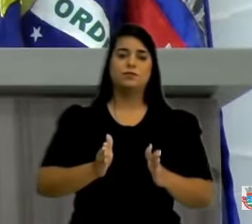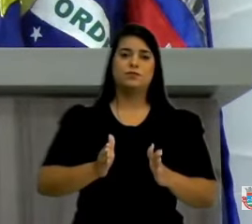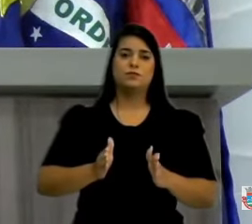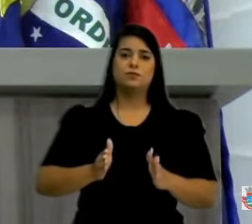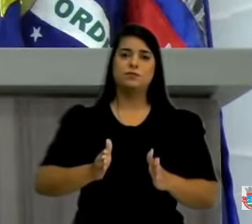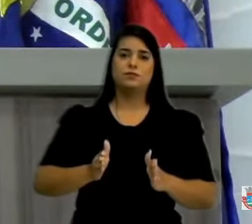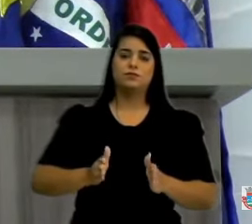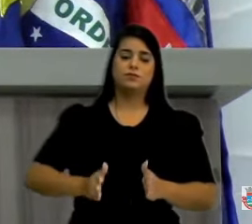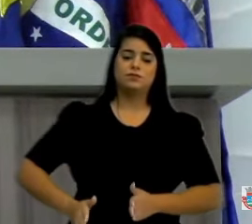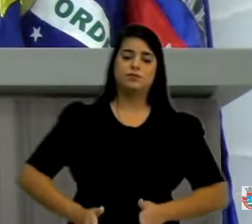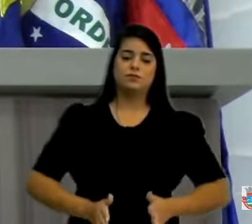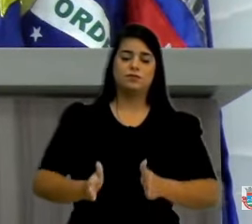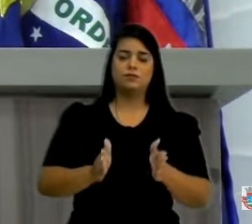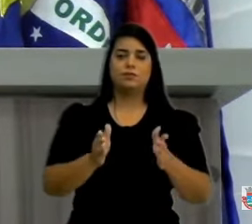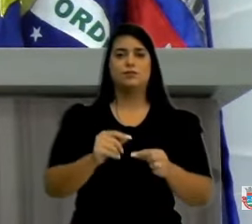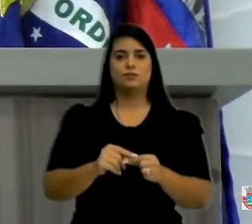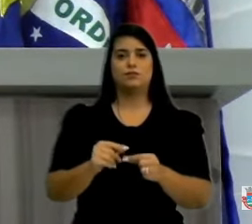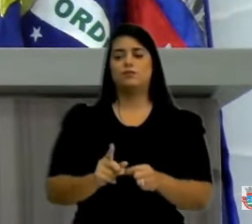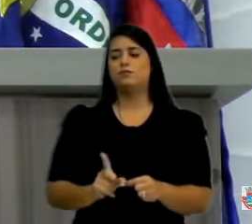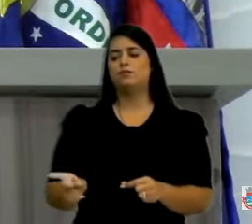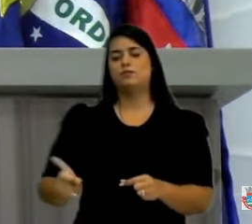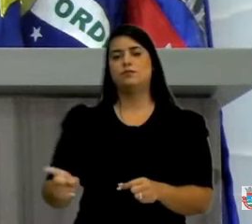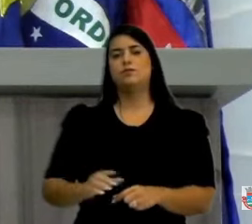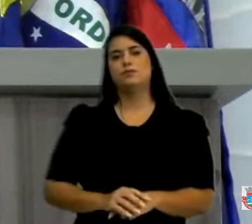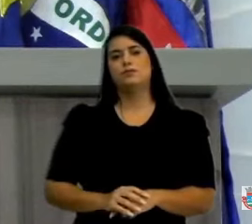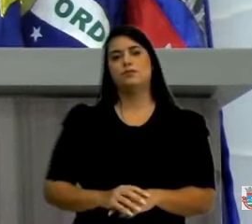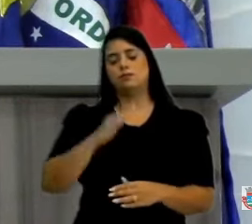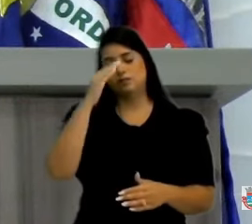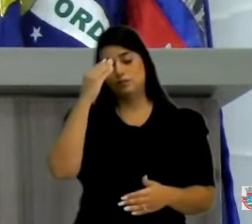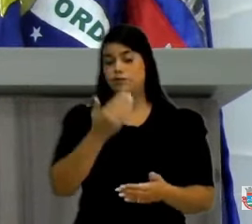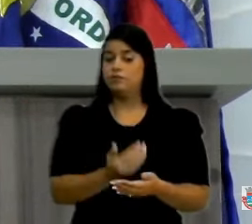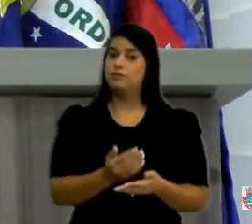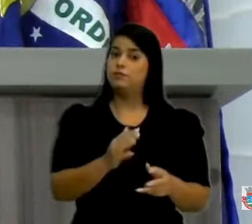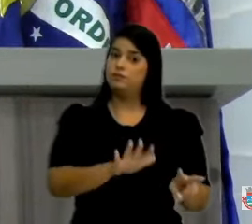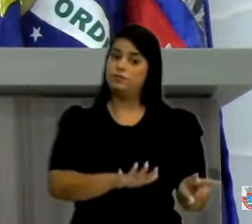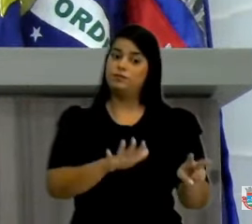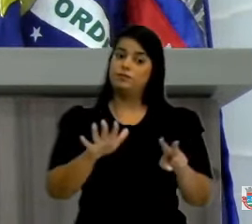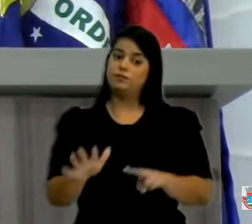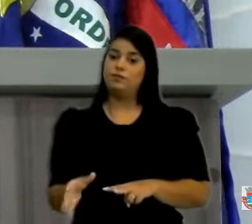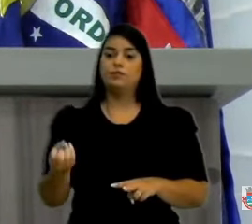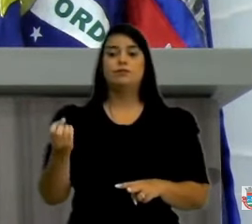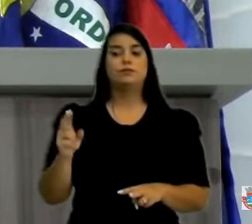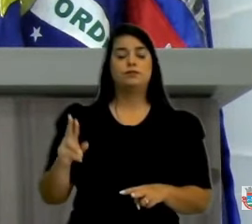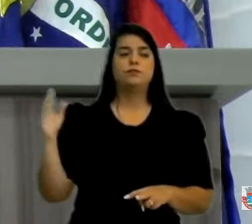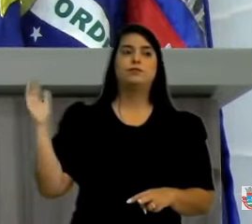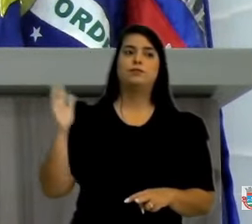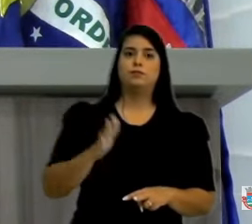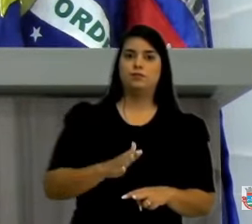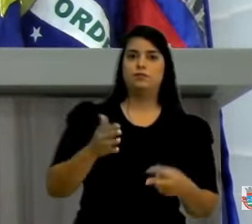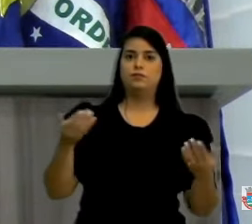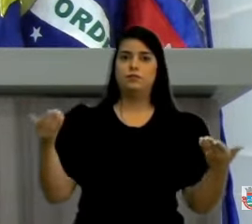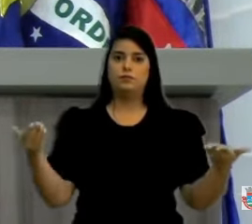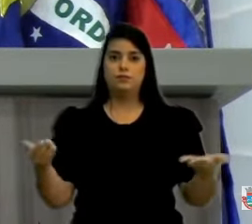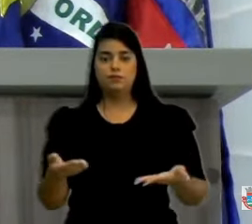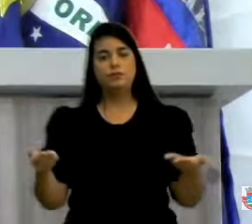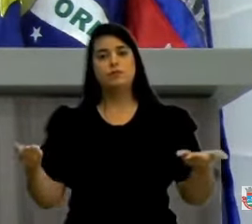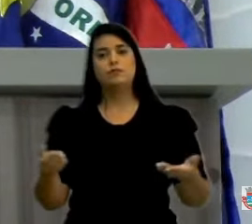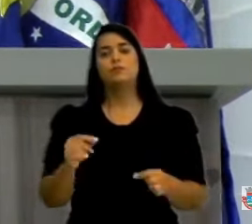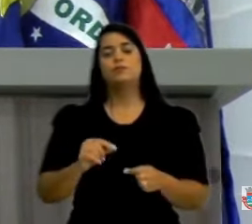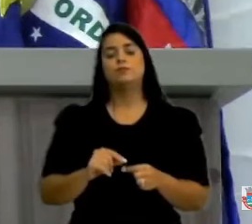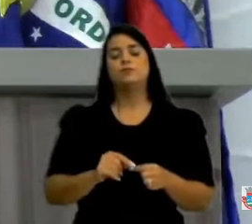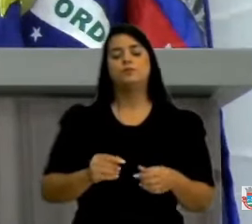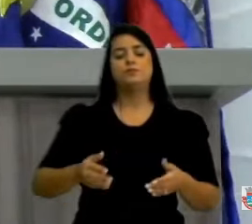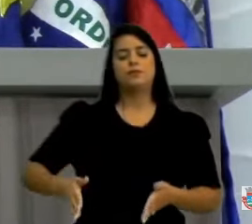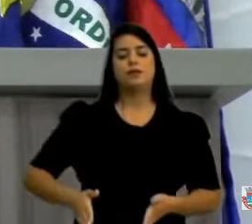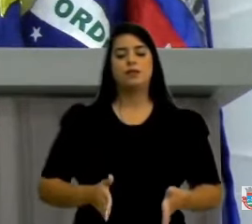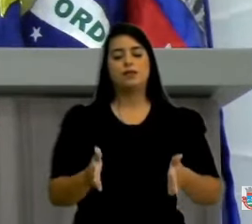daquela região que vai ser feito. Eu acredito, se não for essa semana, mas na próxima semana, irá fazer aquelas